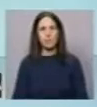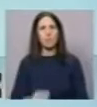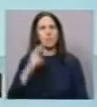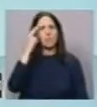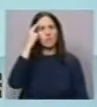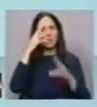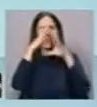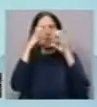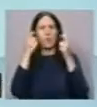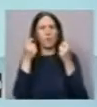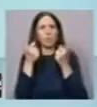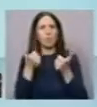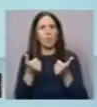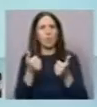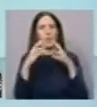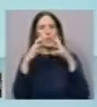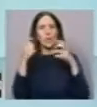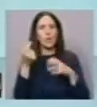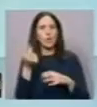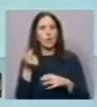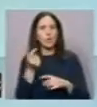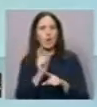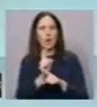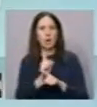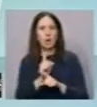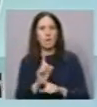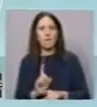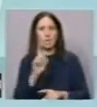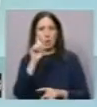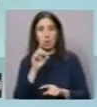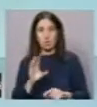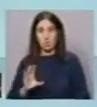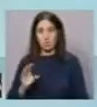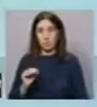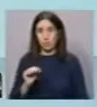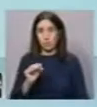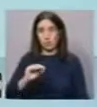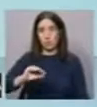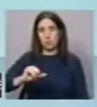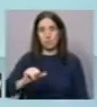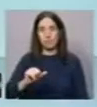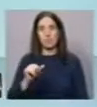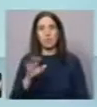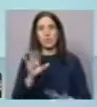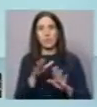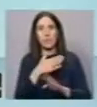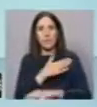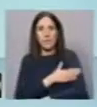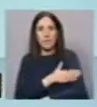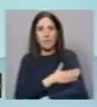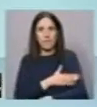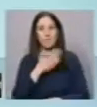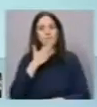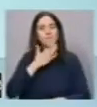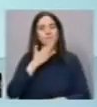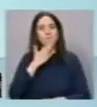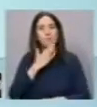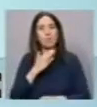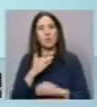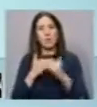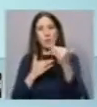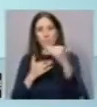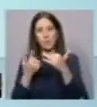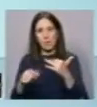nubosidade, alguns períodos de maior nubosidade nas vertentes norte e no Porto Santo, o vento a soprar fraco a moderado de nordeste e a agitação marítima será